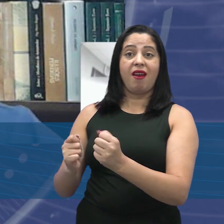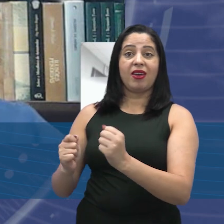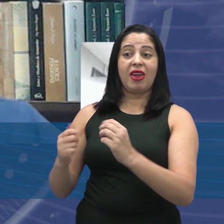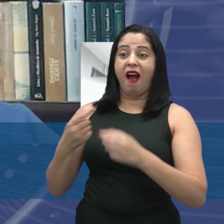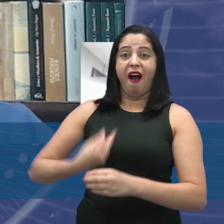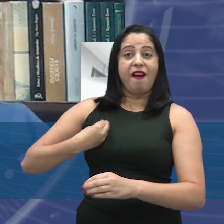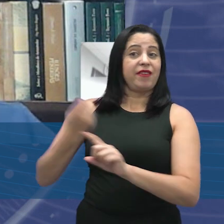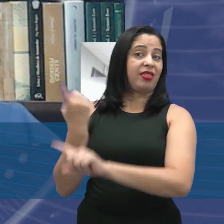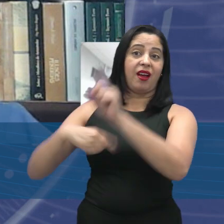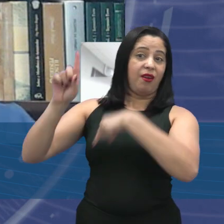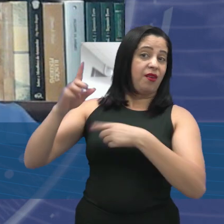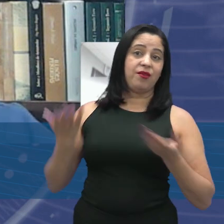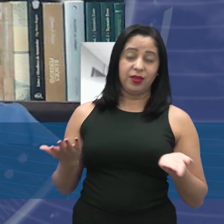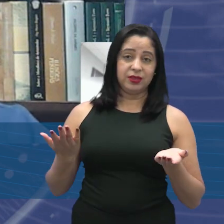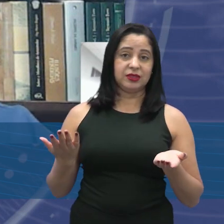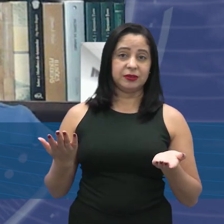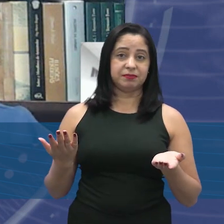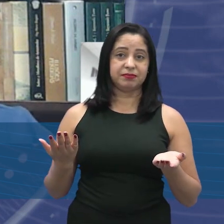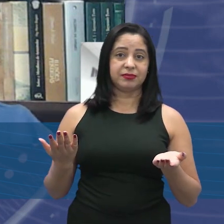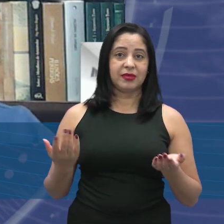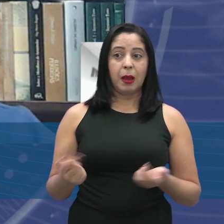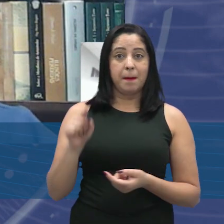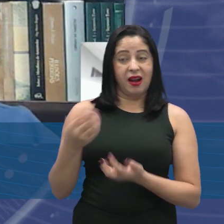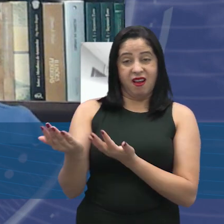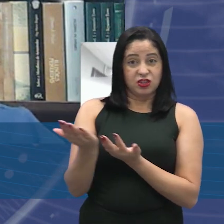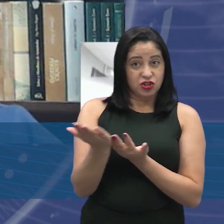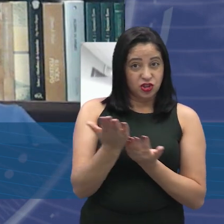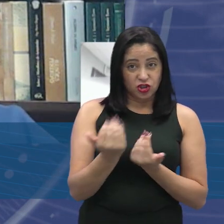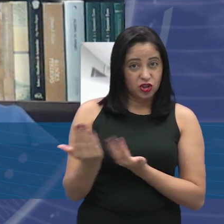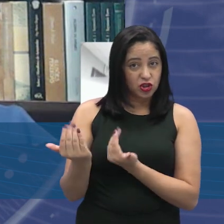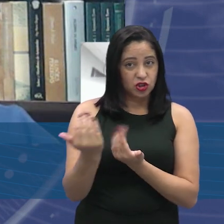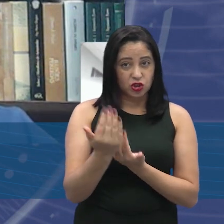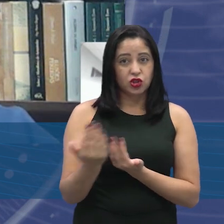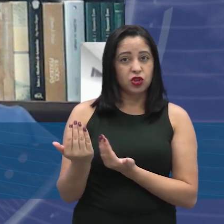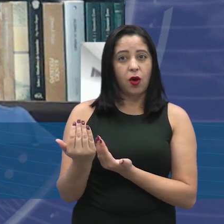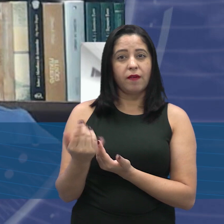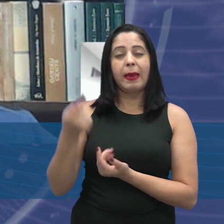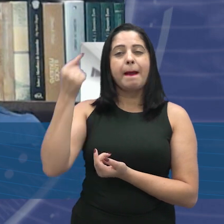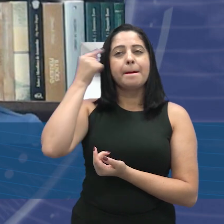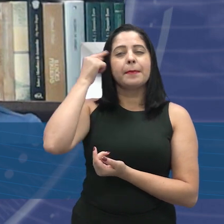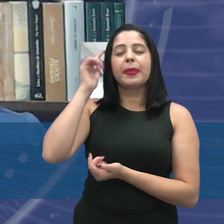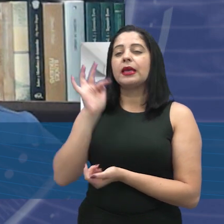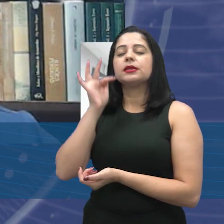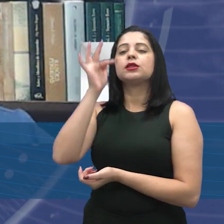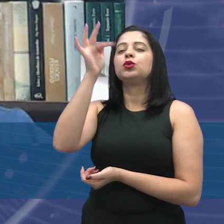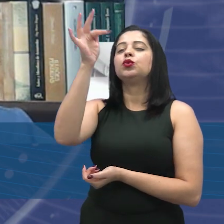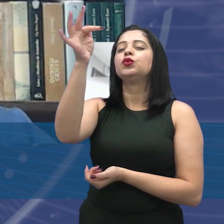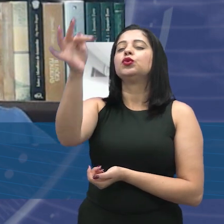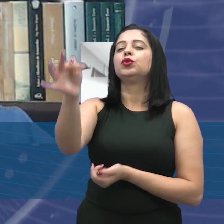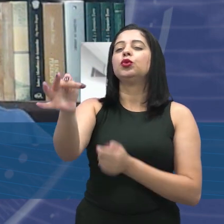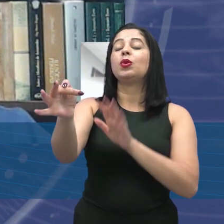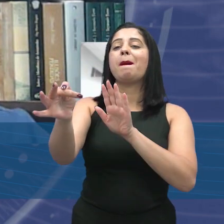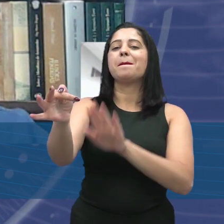bastante paradoxal, entendeu? Porque você tem jovens que olham para o futuro, mas estão amarrados pelo